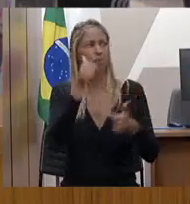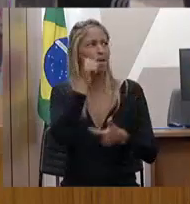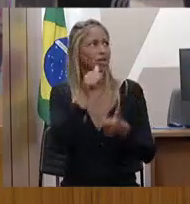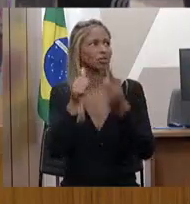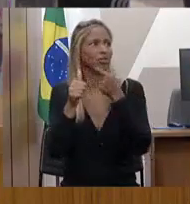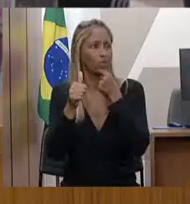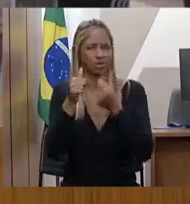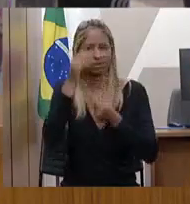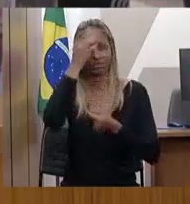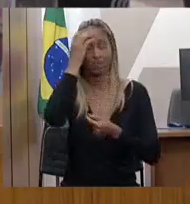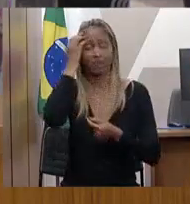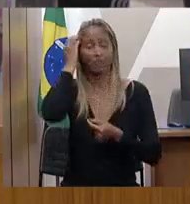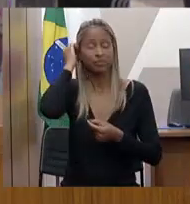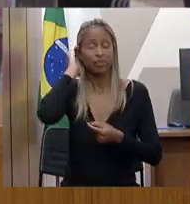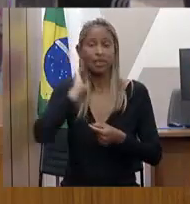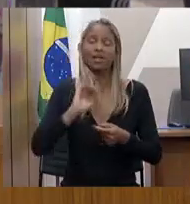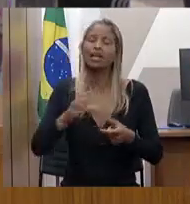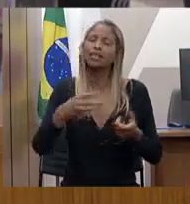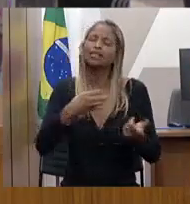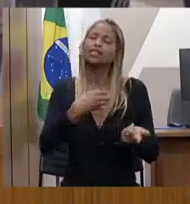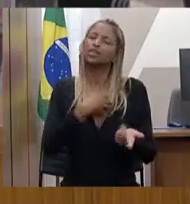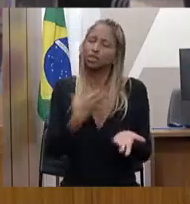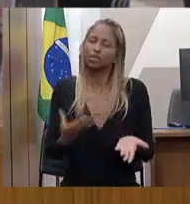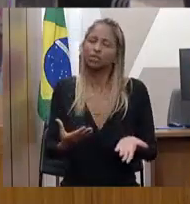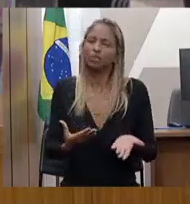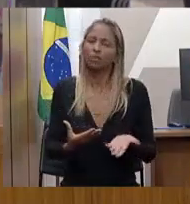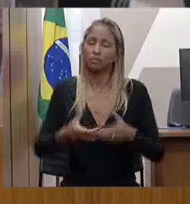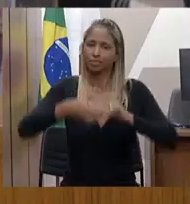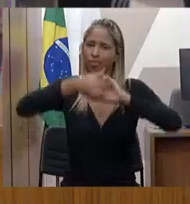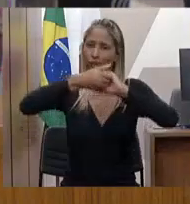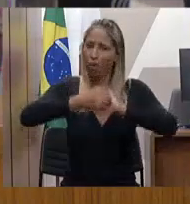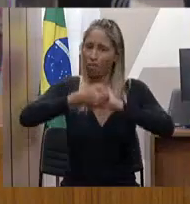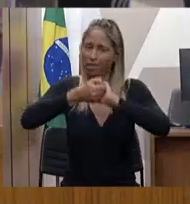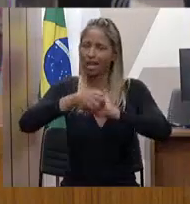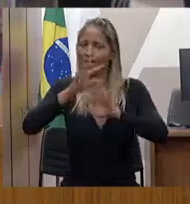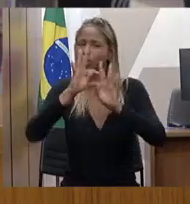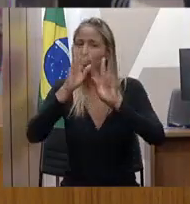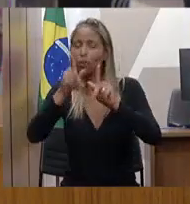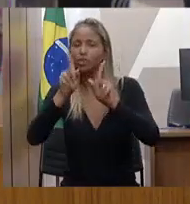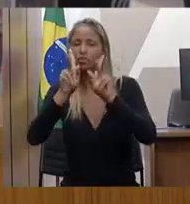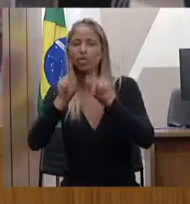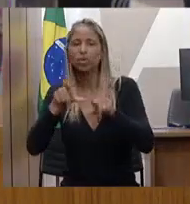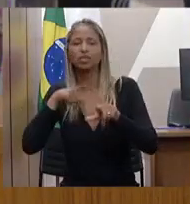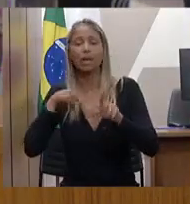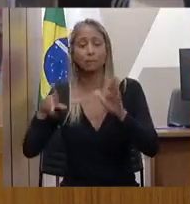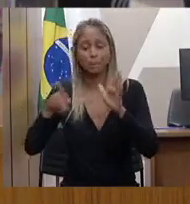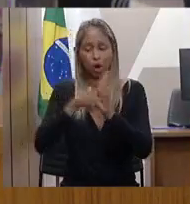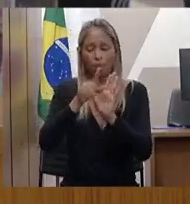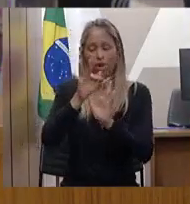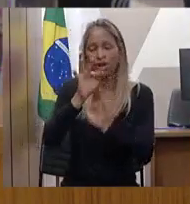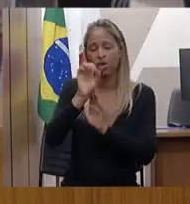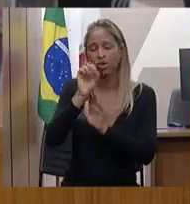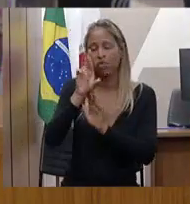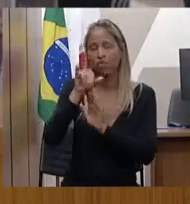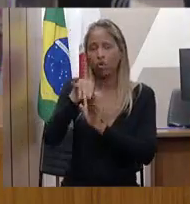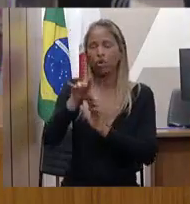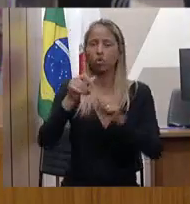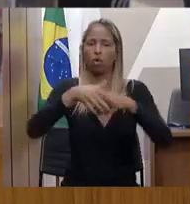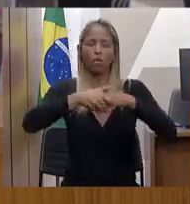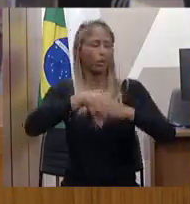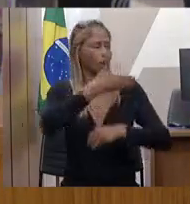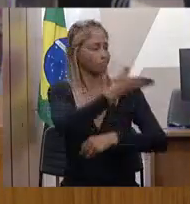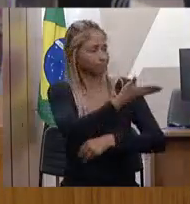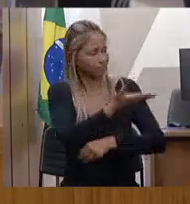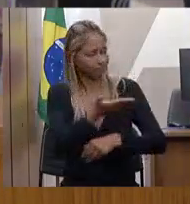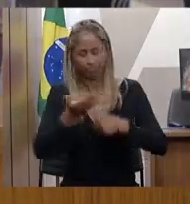e nesse sentido né que eu queria que cumprimentar todos que estão aqui que pertence ao forno cumprimentar essa mesa